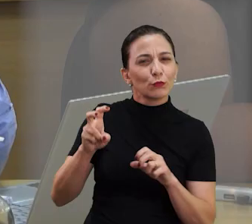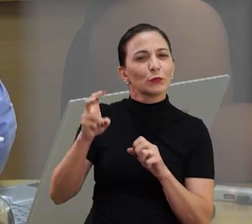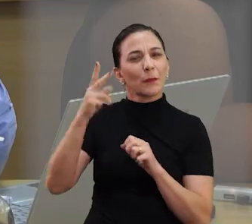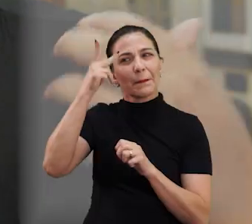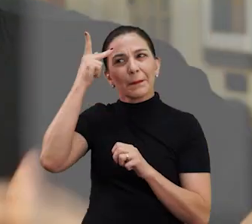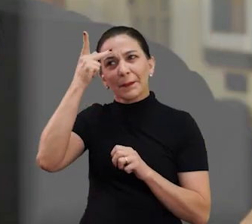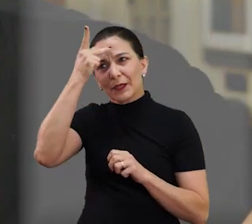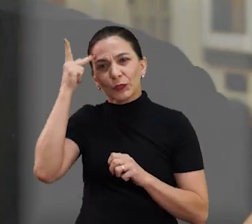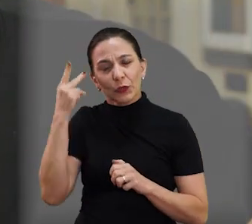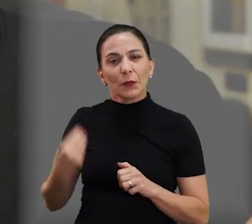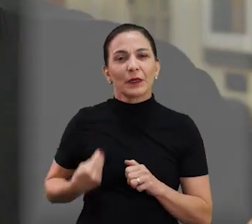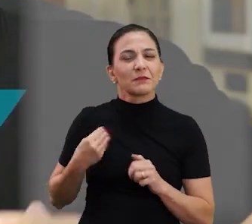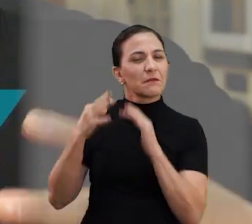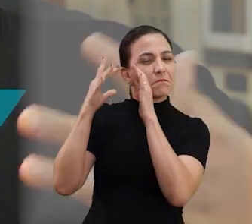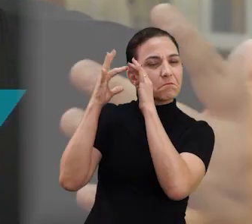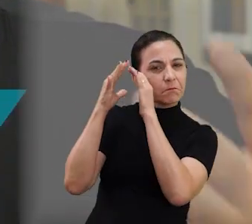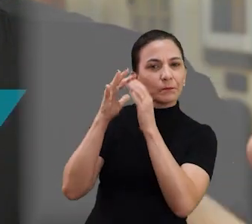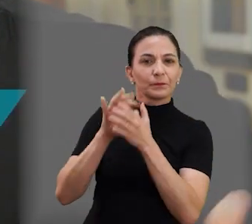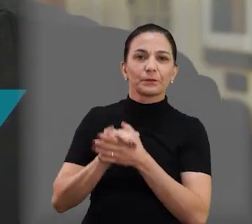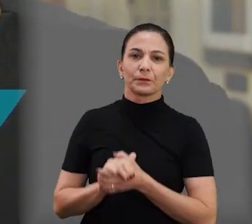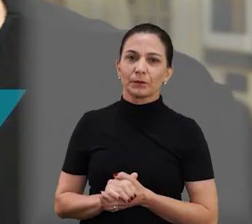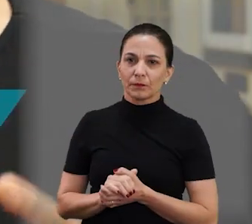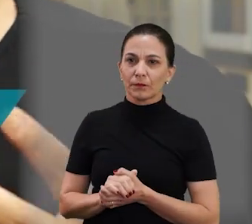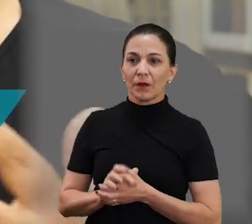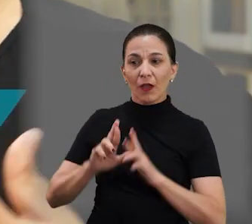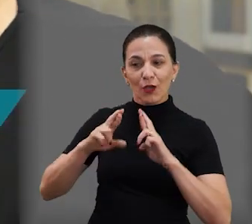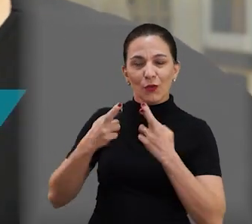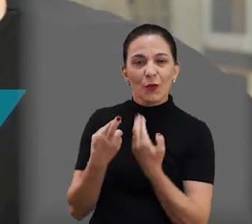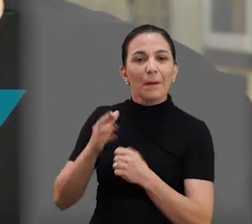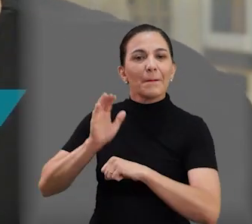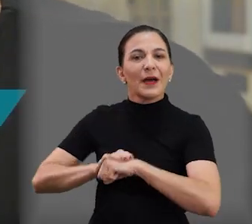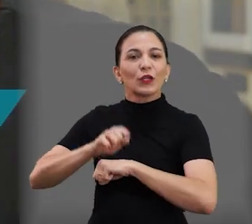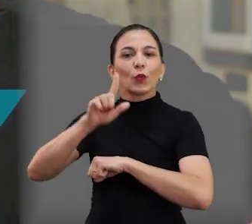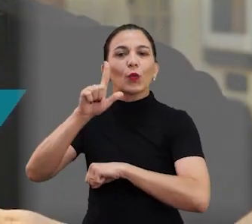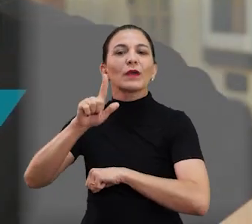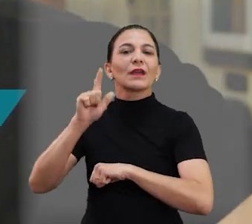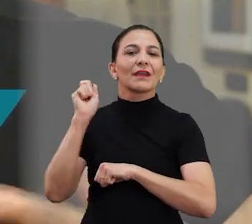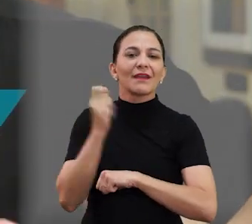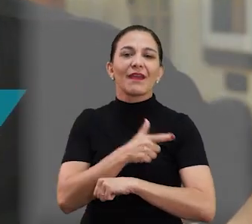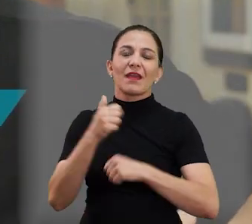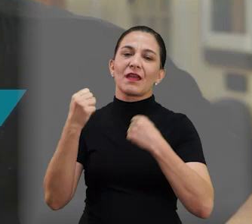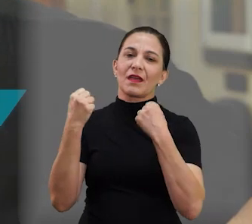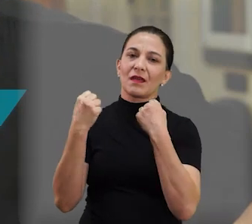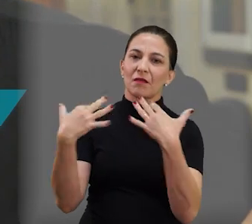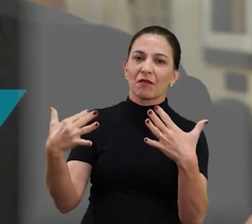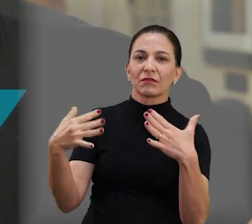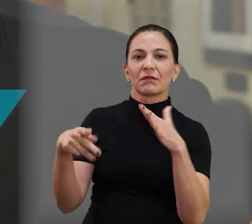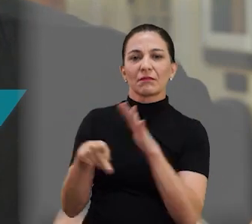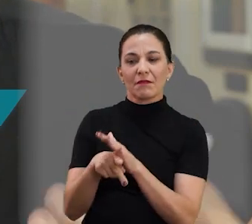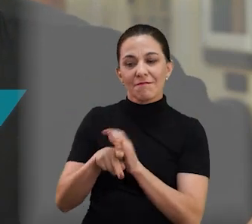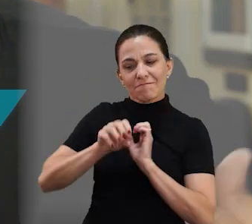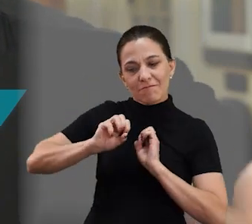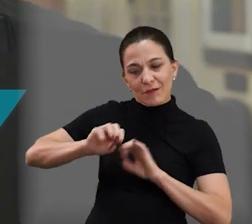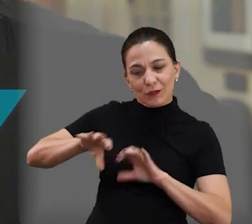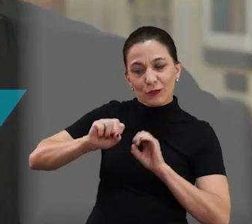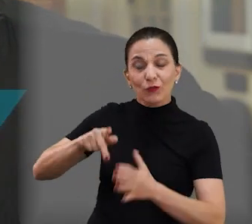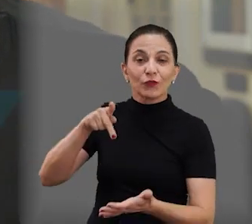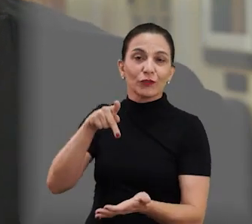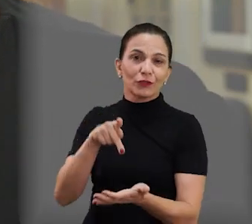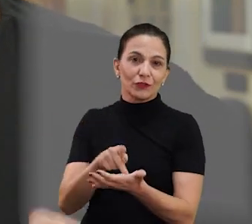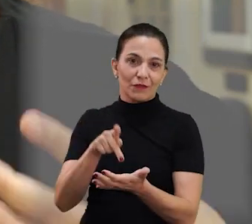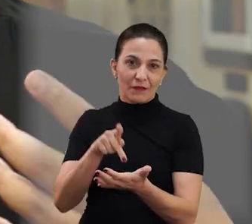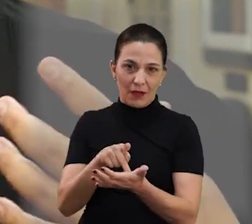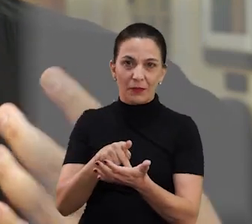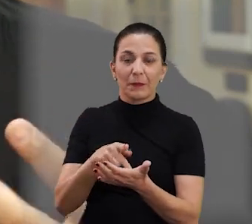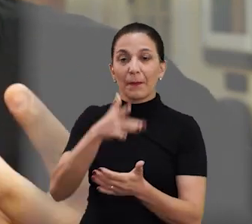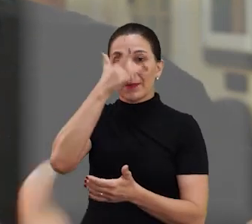presente essa audiência pública ela teve um caráter que foi para além de uma audiência ela foi também uma aula ela teve um caráter de uma aula pública